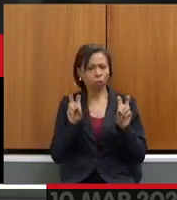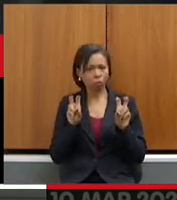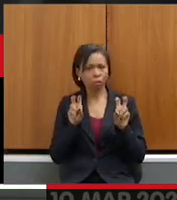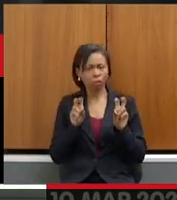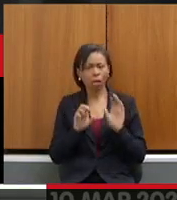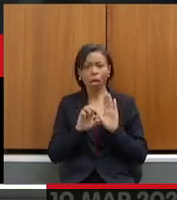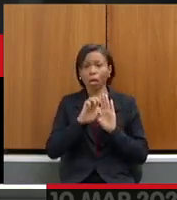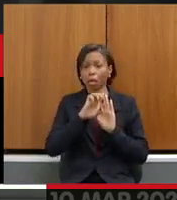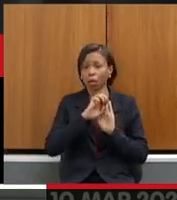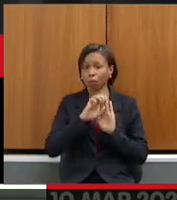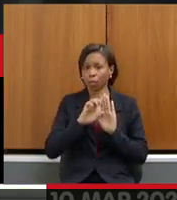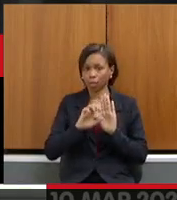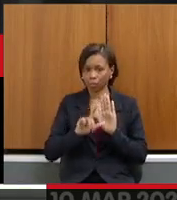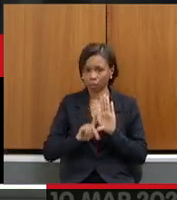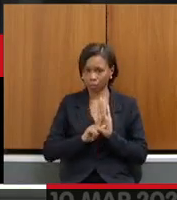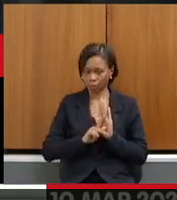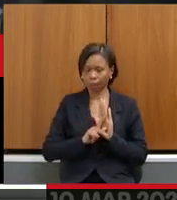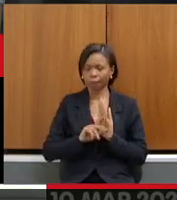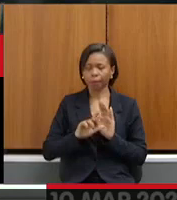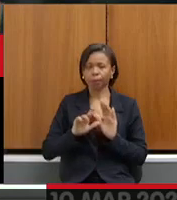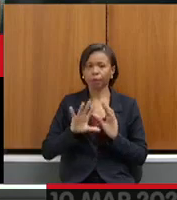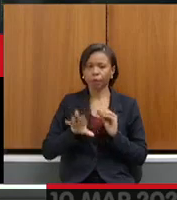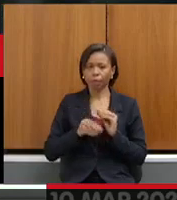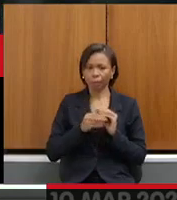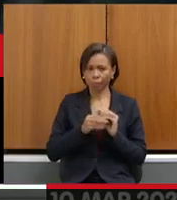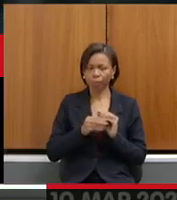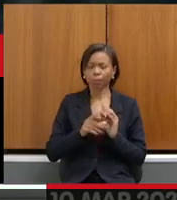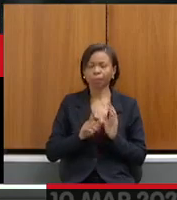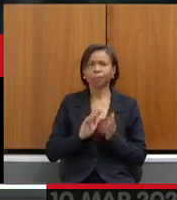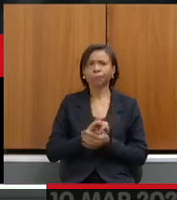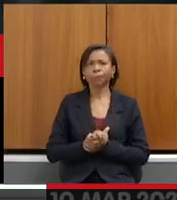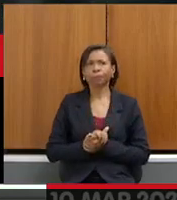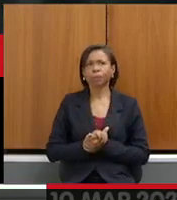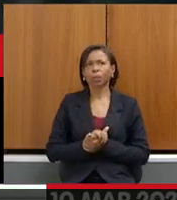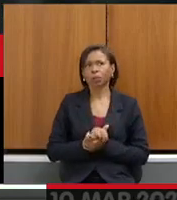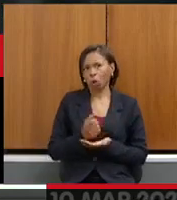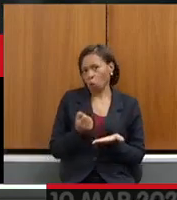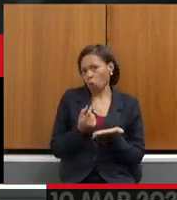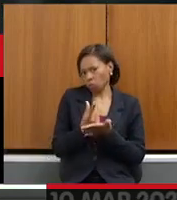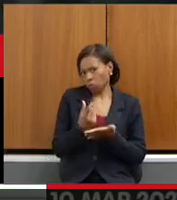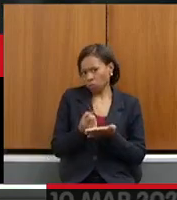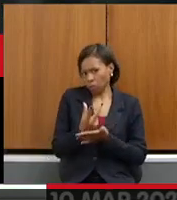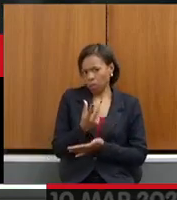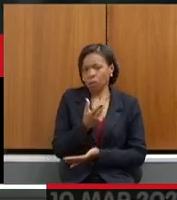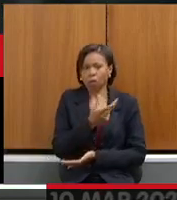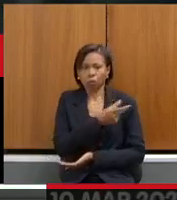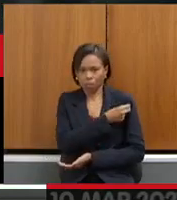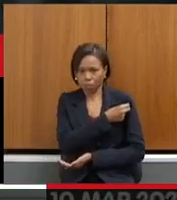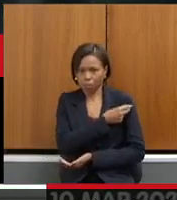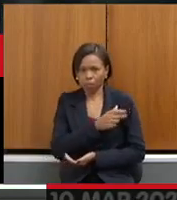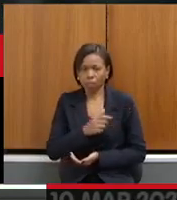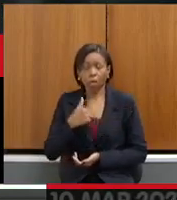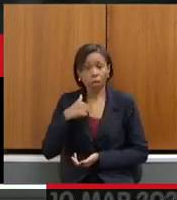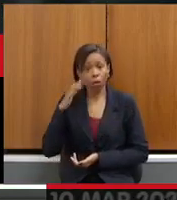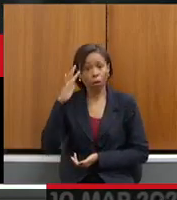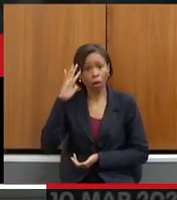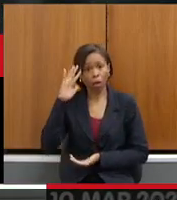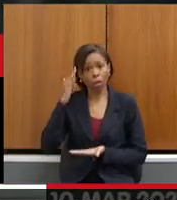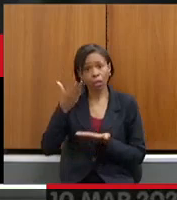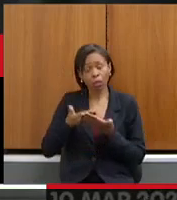emenda sem vendas para a aquisição de vacina eu eu quero crer que assim que nós